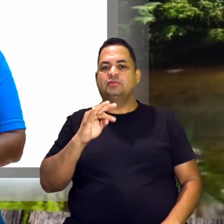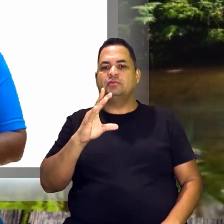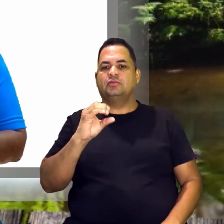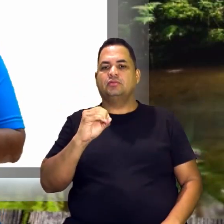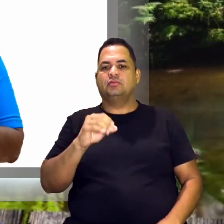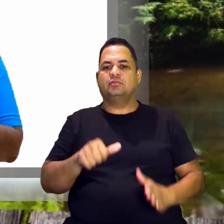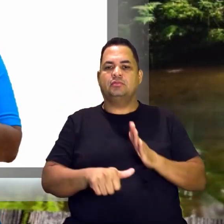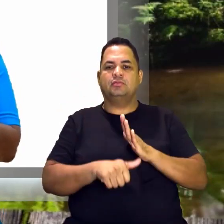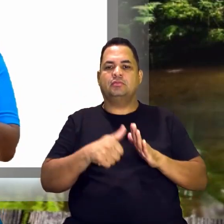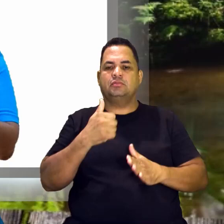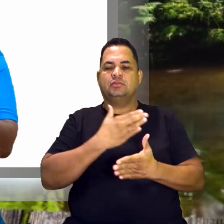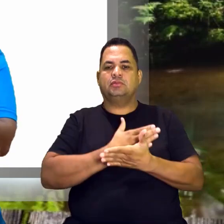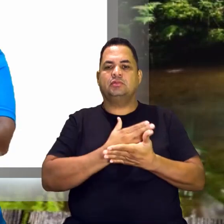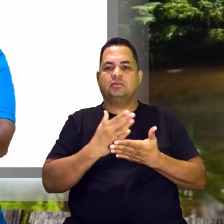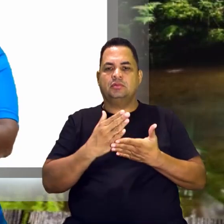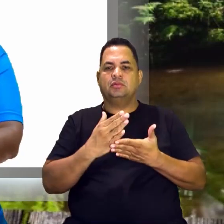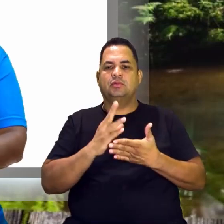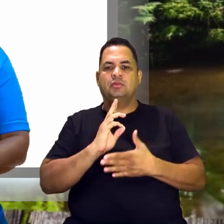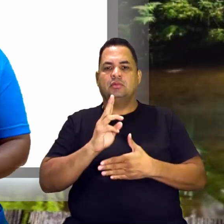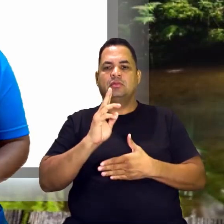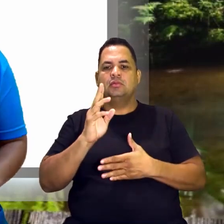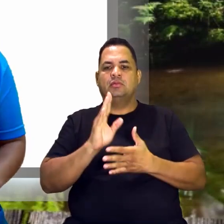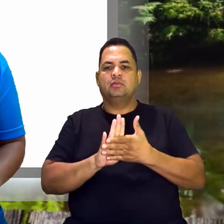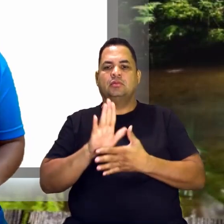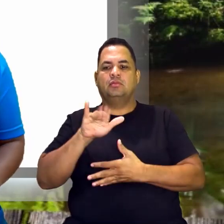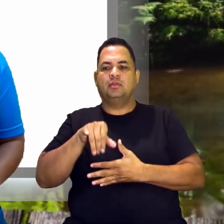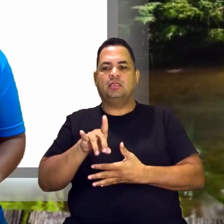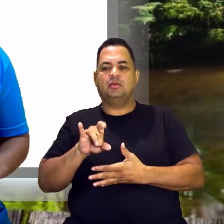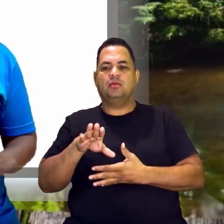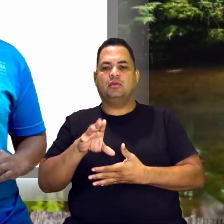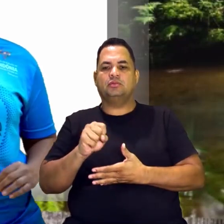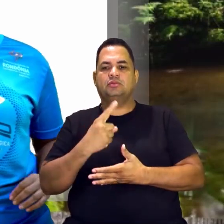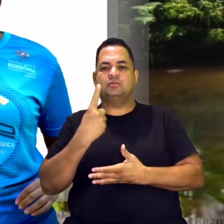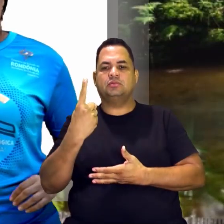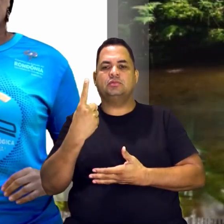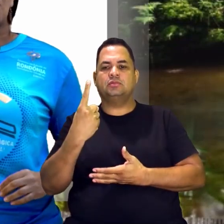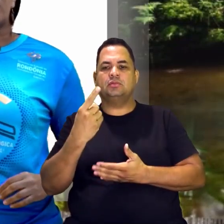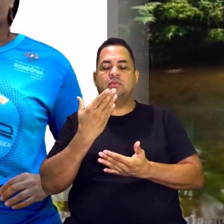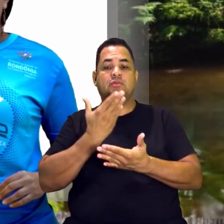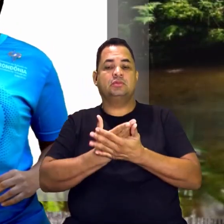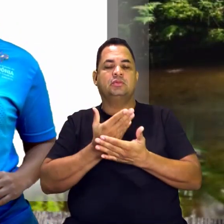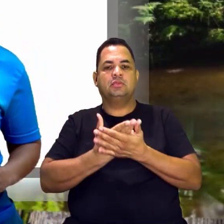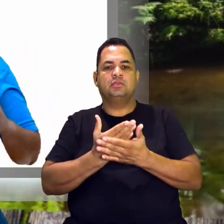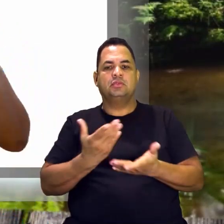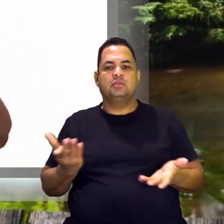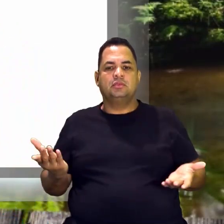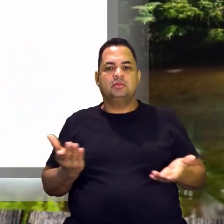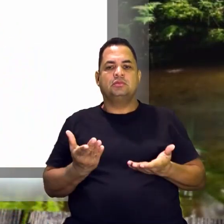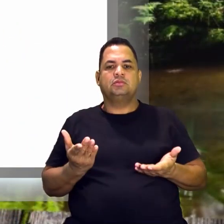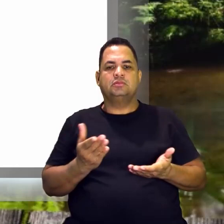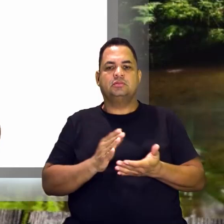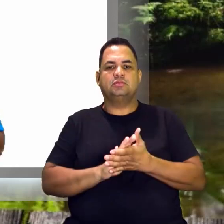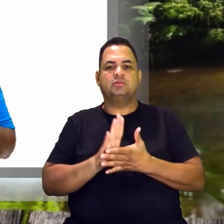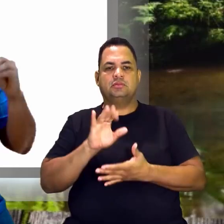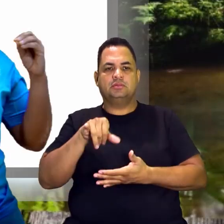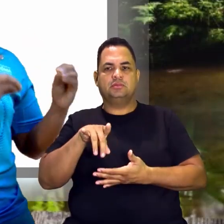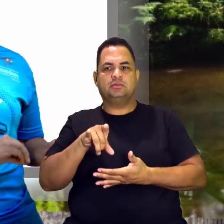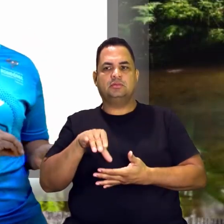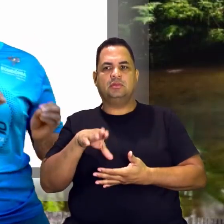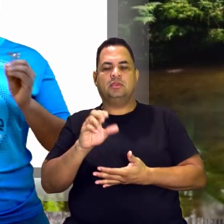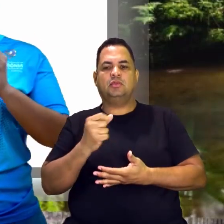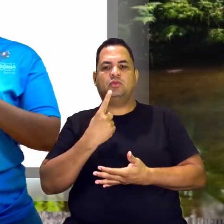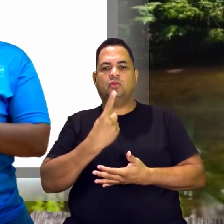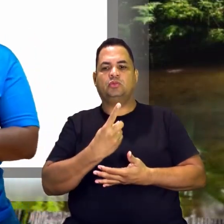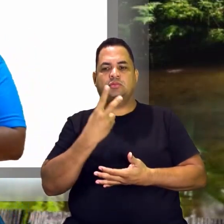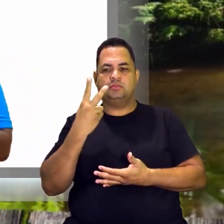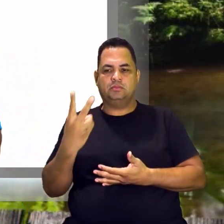tem o início do processo de meiose 1. Só que nessa aula você vai ver que a meiose 1